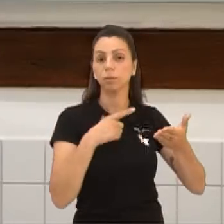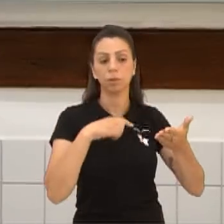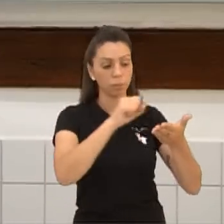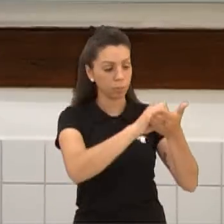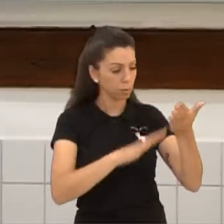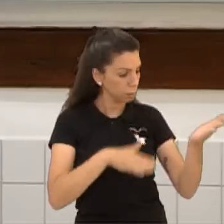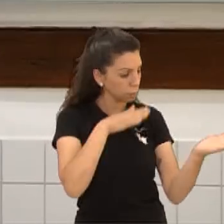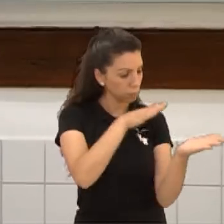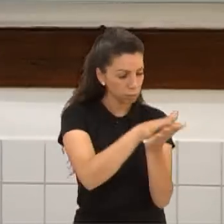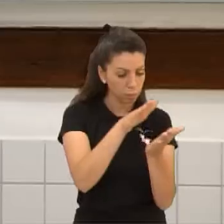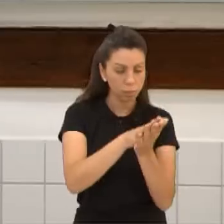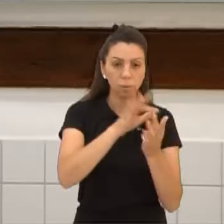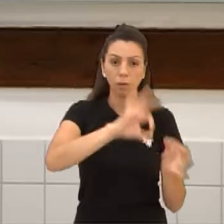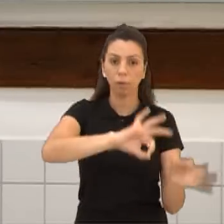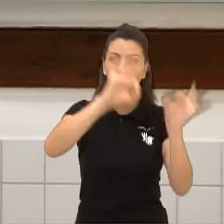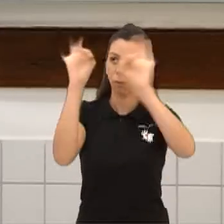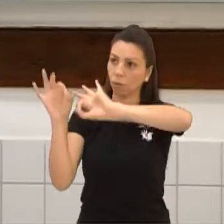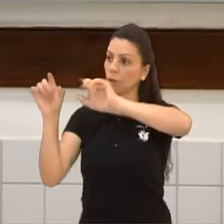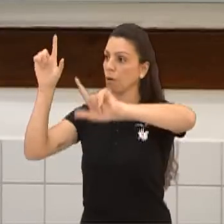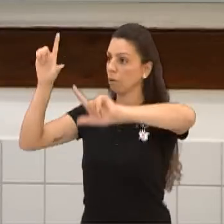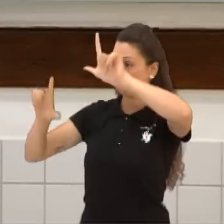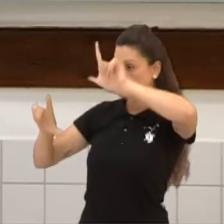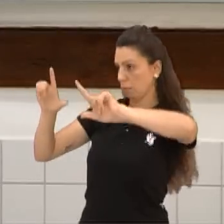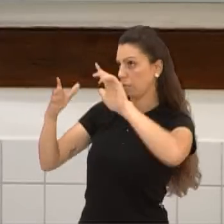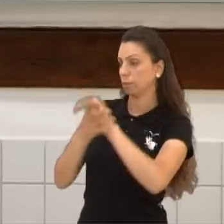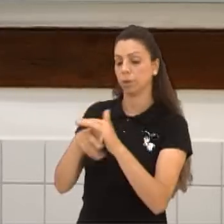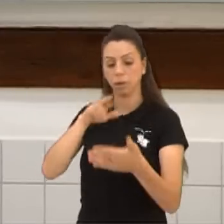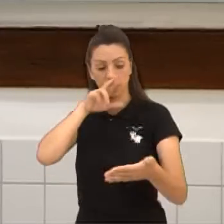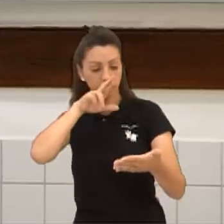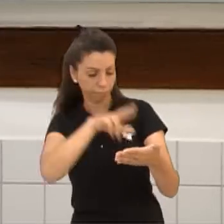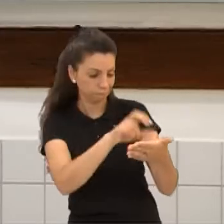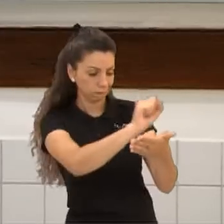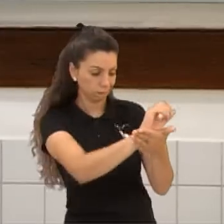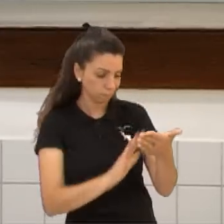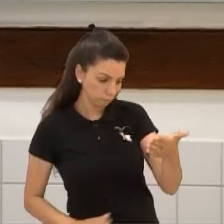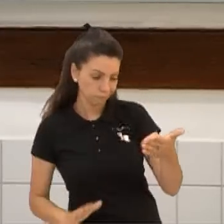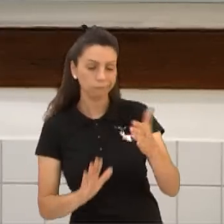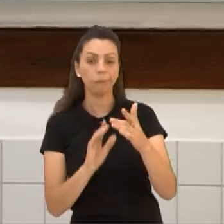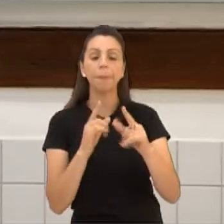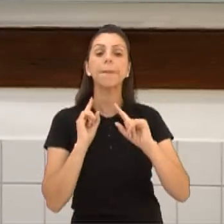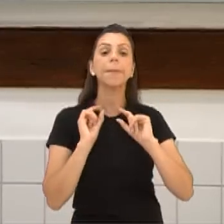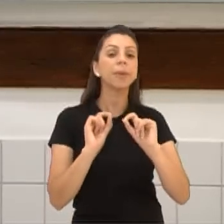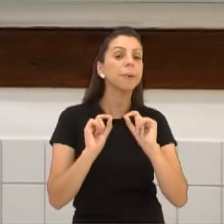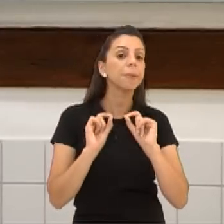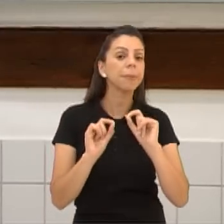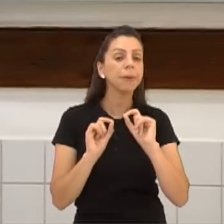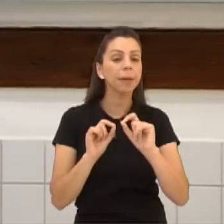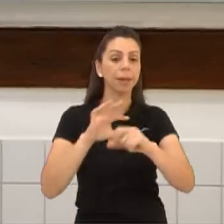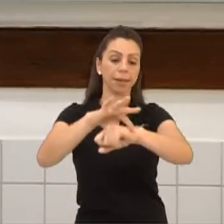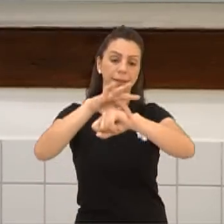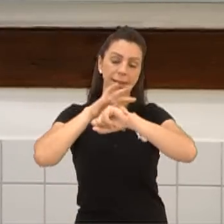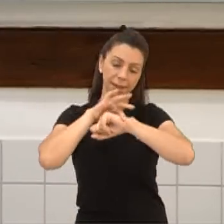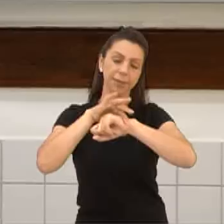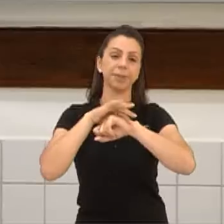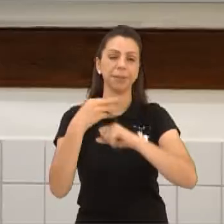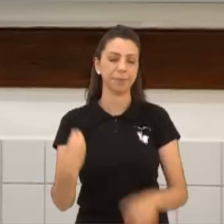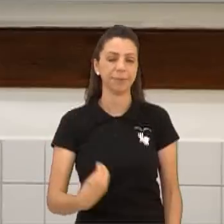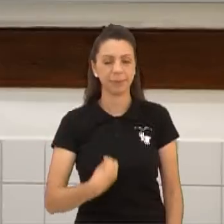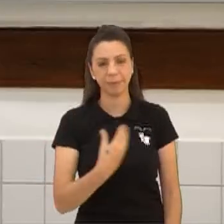Assista essas aulas pela televisão e realize as atividades para que a gente possa garantir esse ano